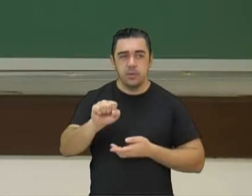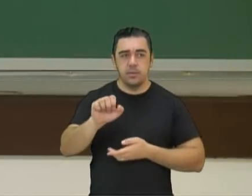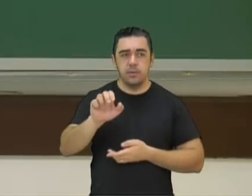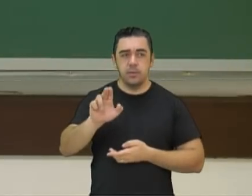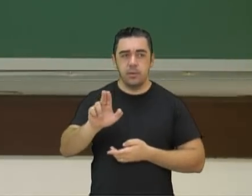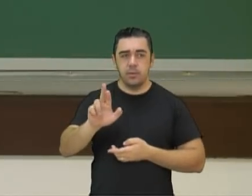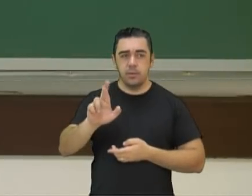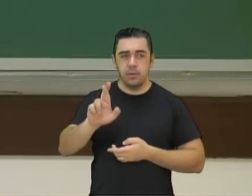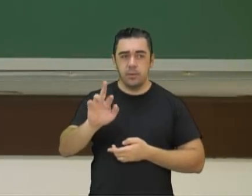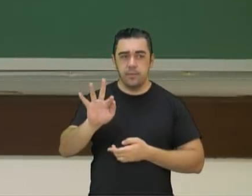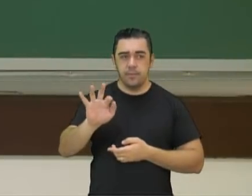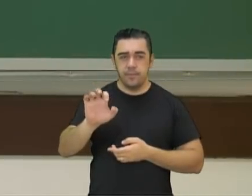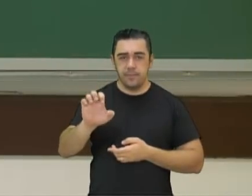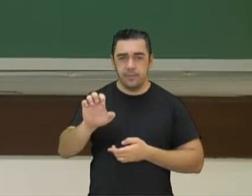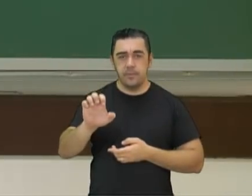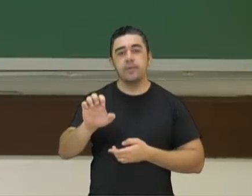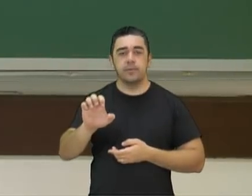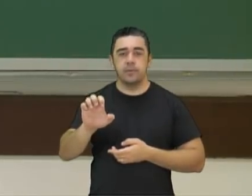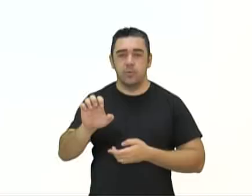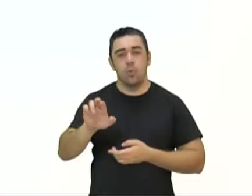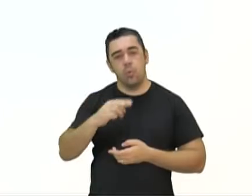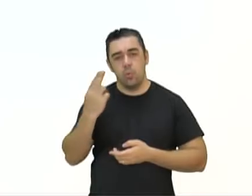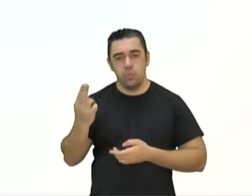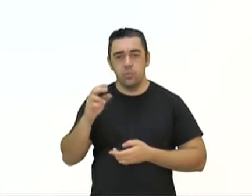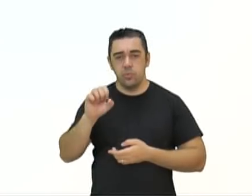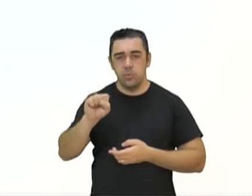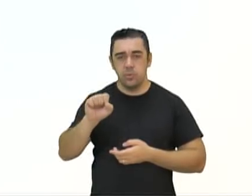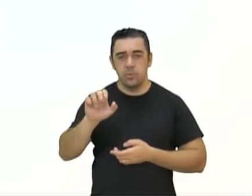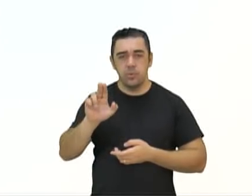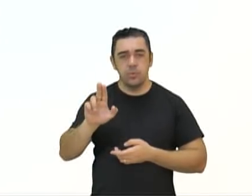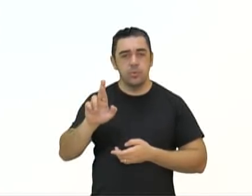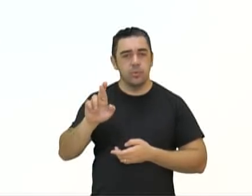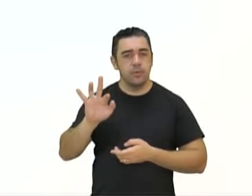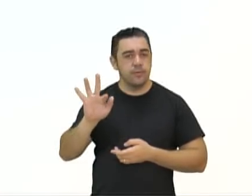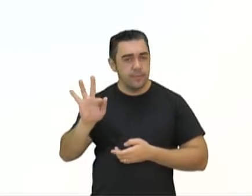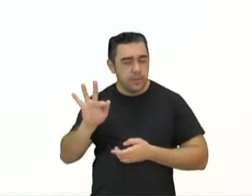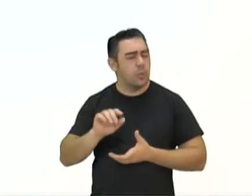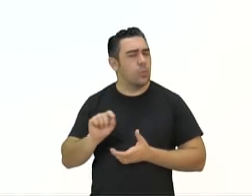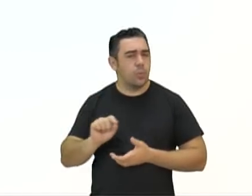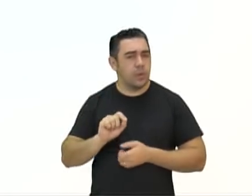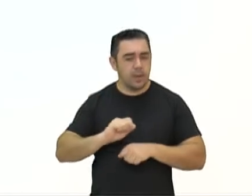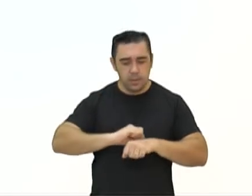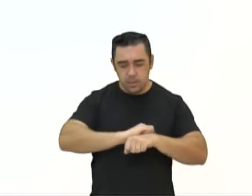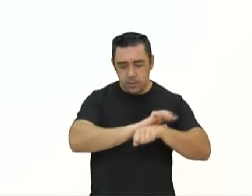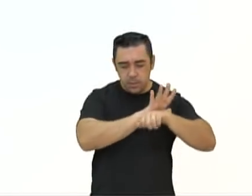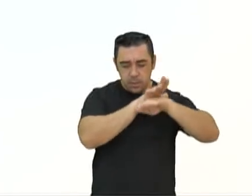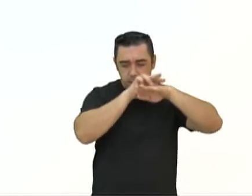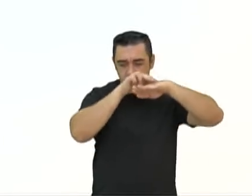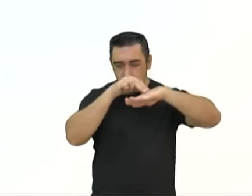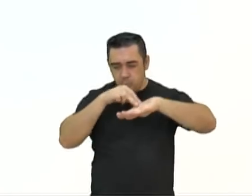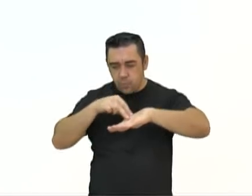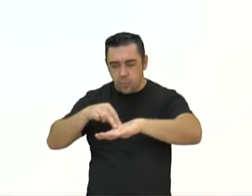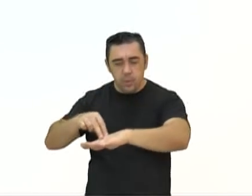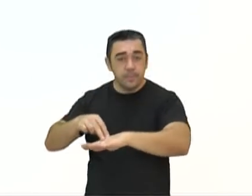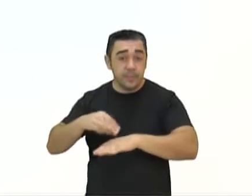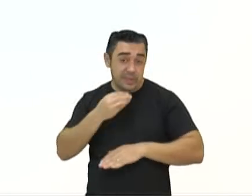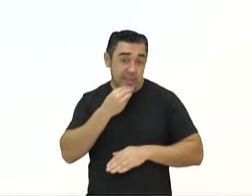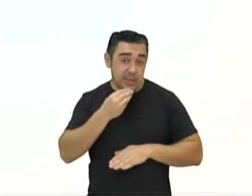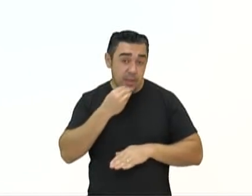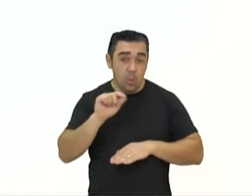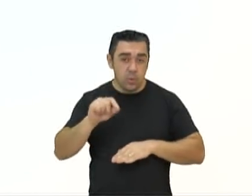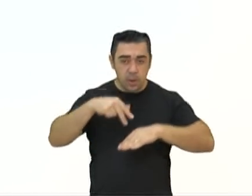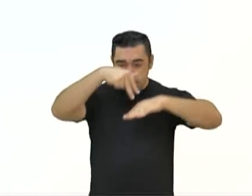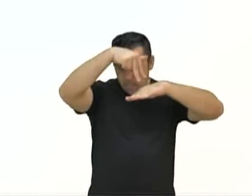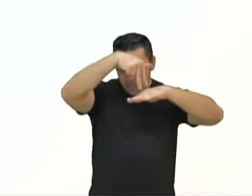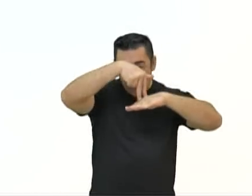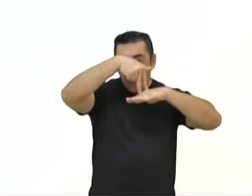surf. No surf, o desafio é se manter o maior tempo possível em pé sobre